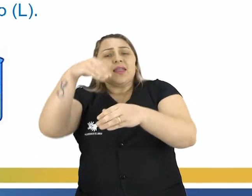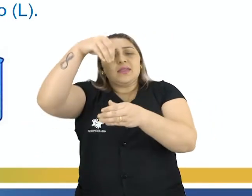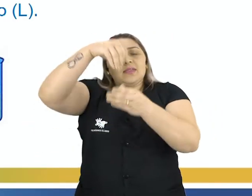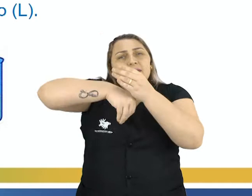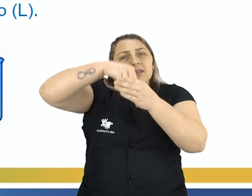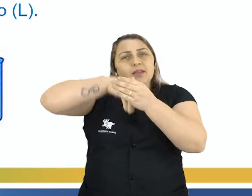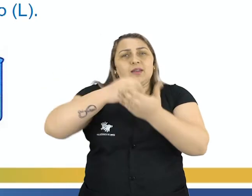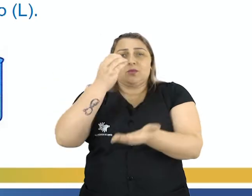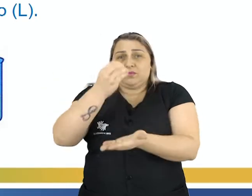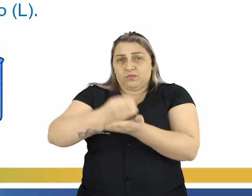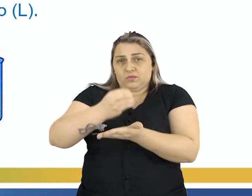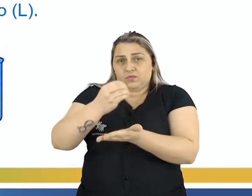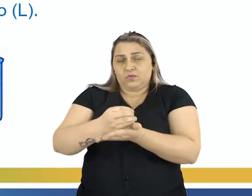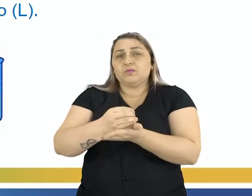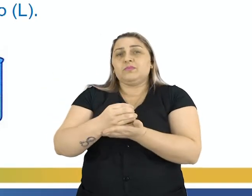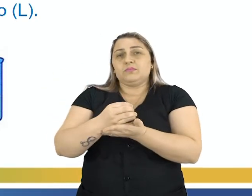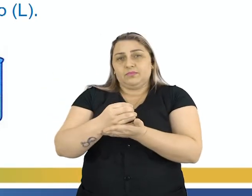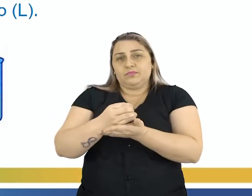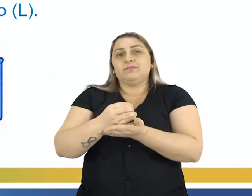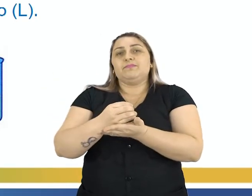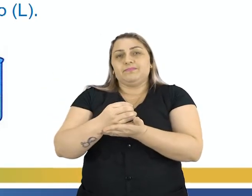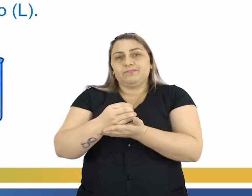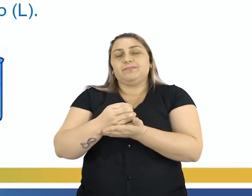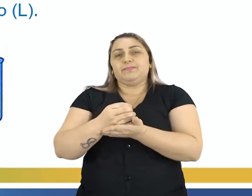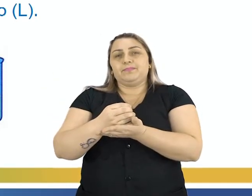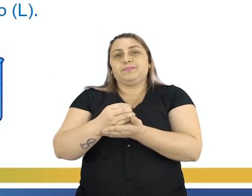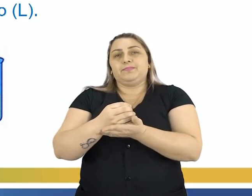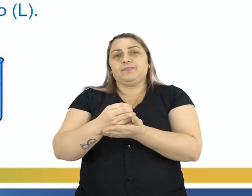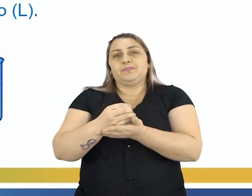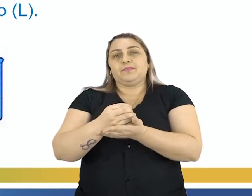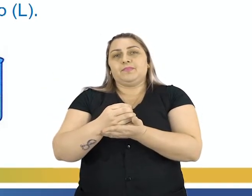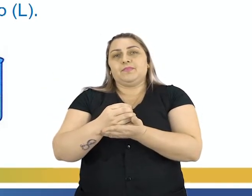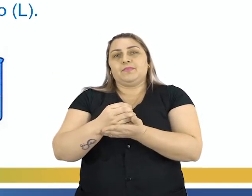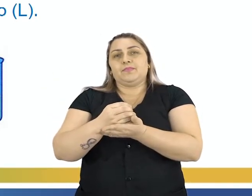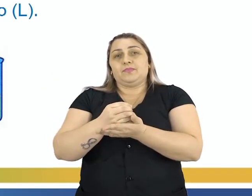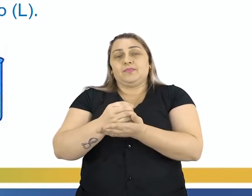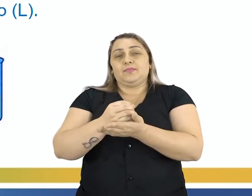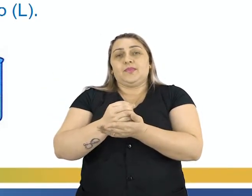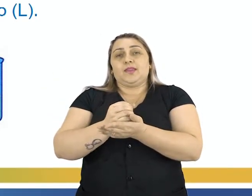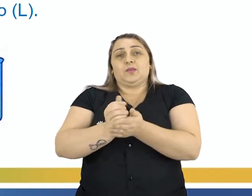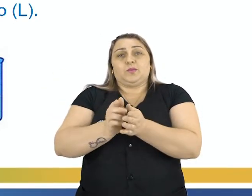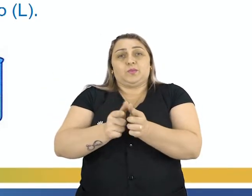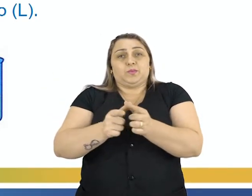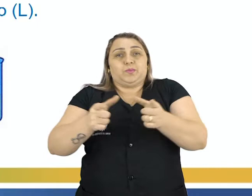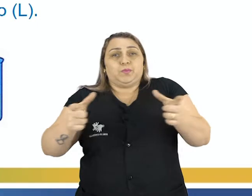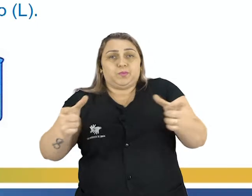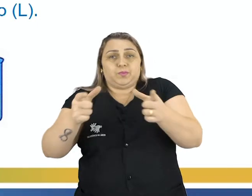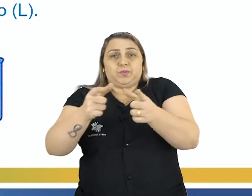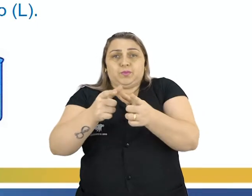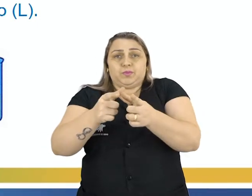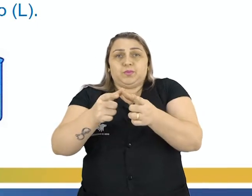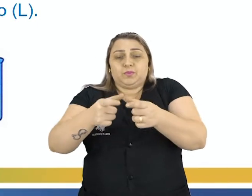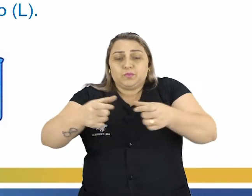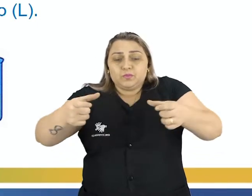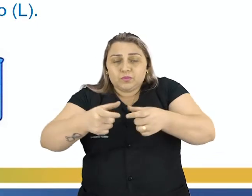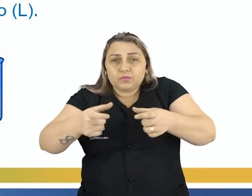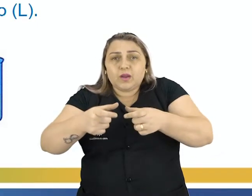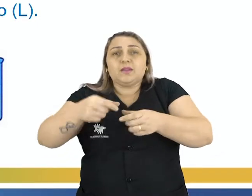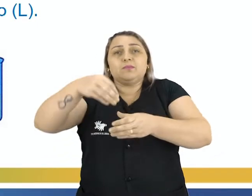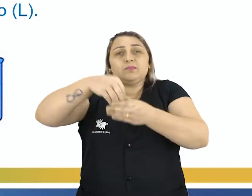dentro dele, o que tem dentro dele. É o tamanho que ele tem de espaço